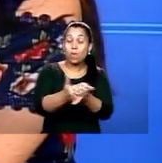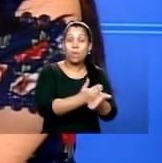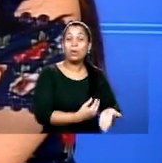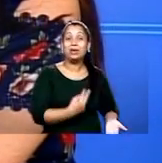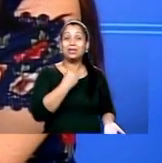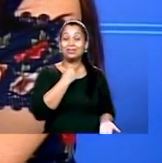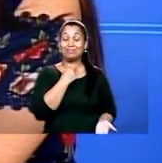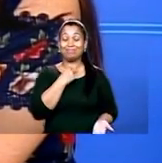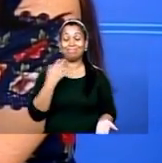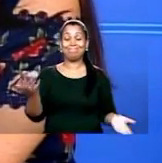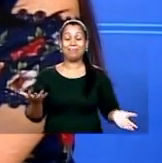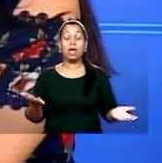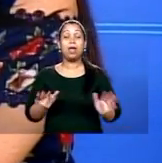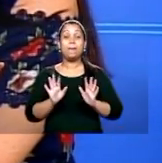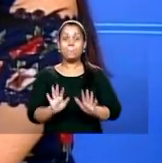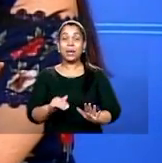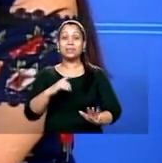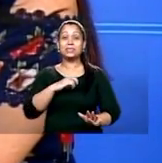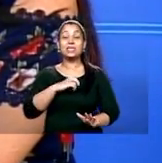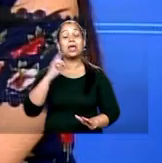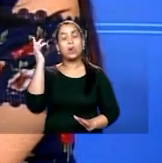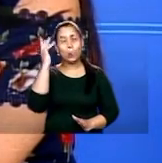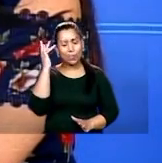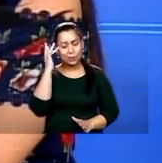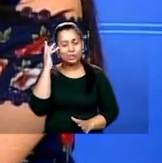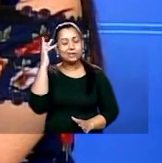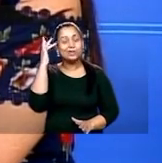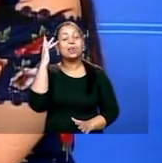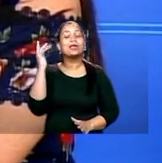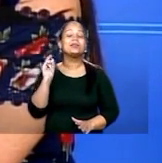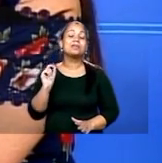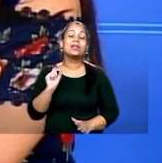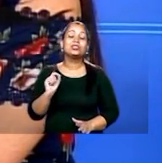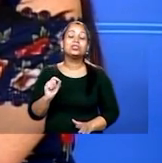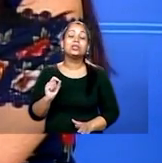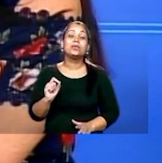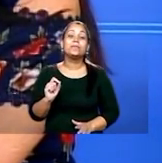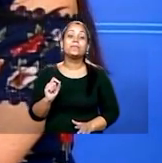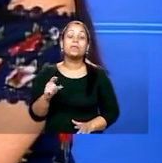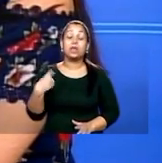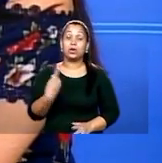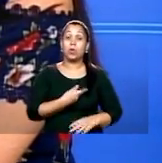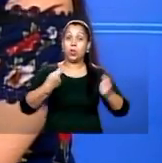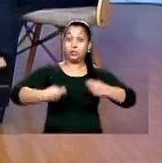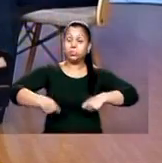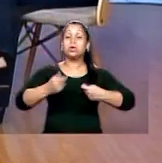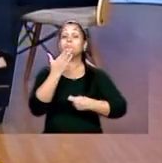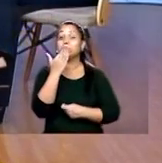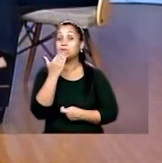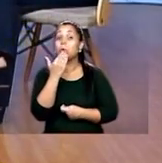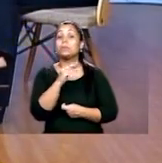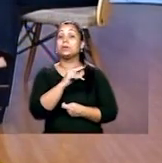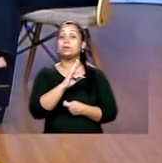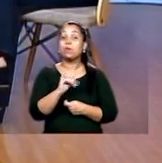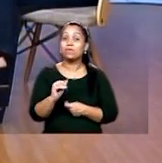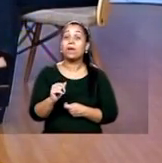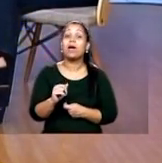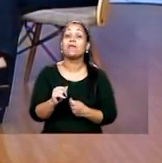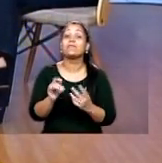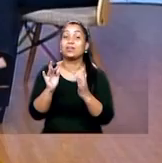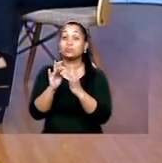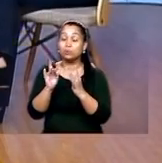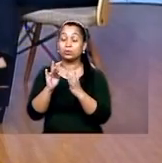isso na roça, mas eles têm a consciência de que a gente precisa desse alimento, então eles fazem contato,